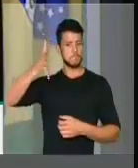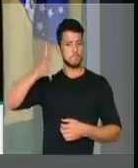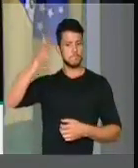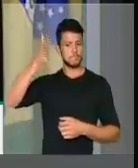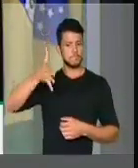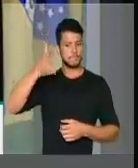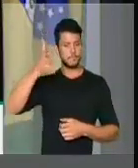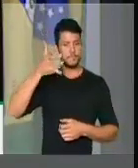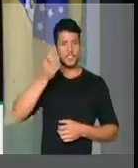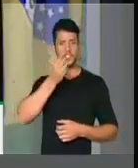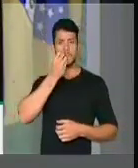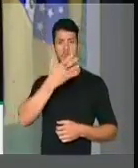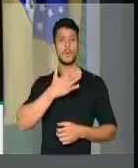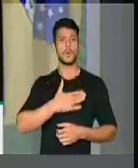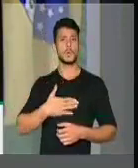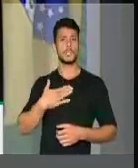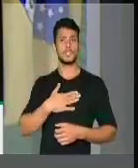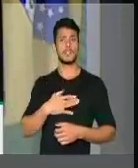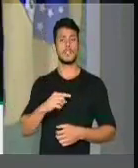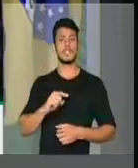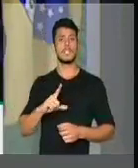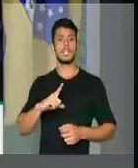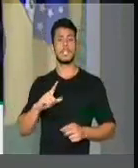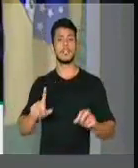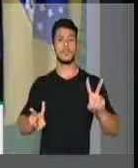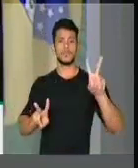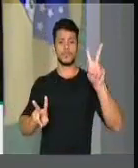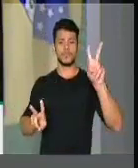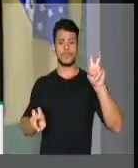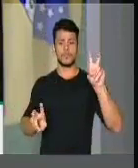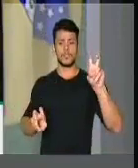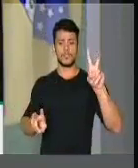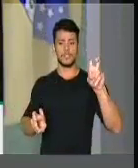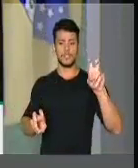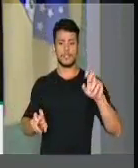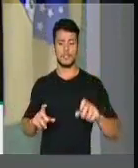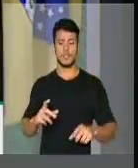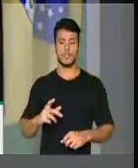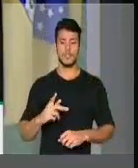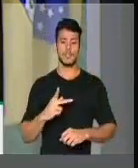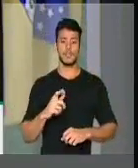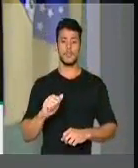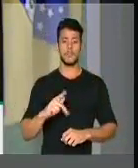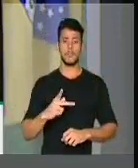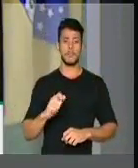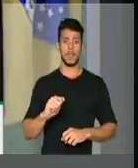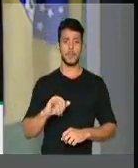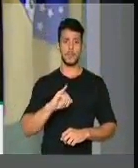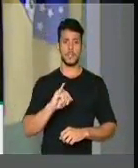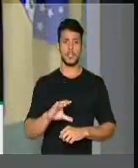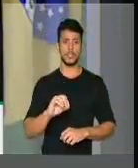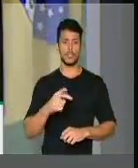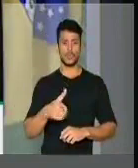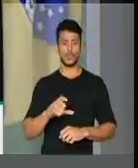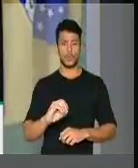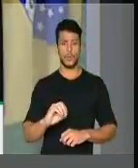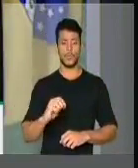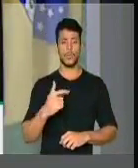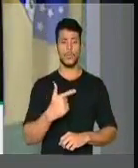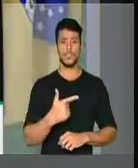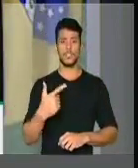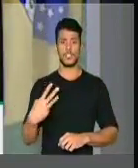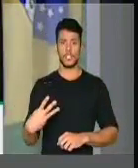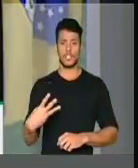seu gosto pelo discurso, uma citação do famoso Papa João XXIII. E